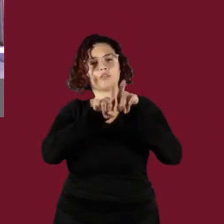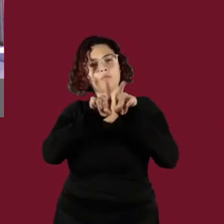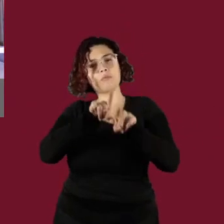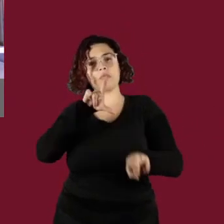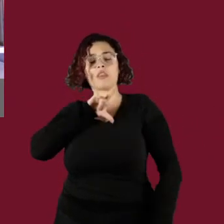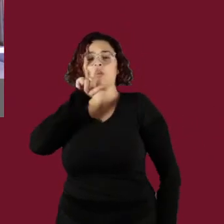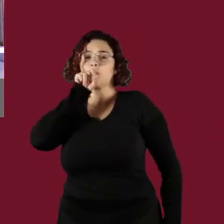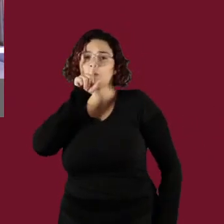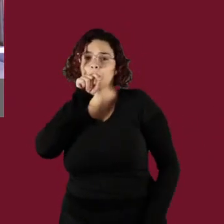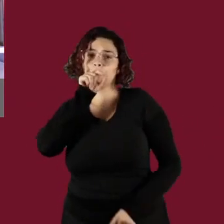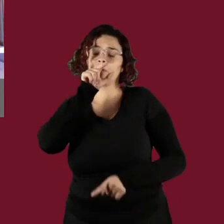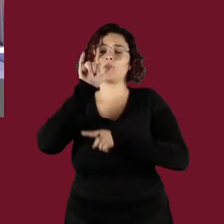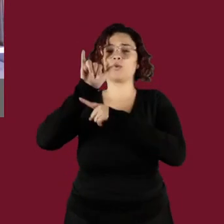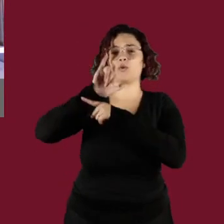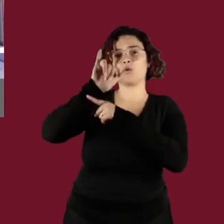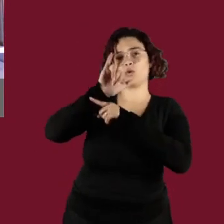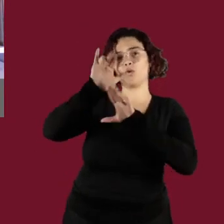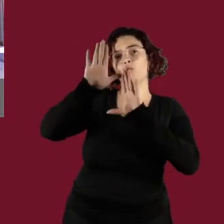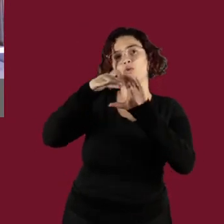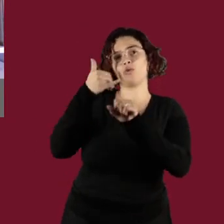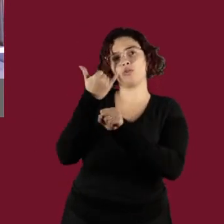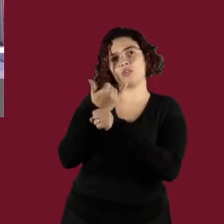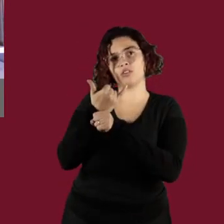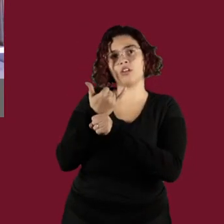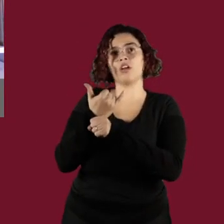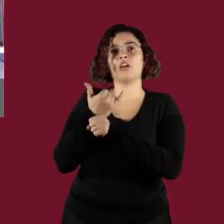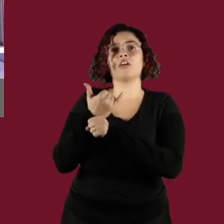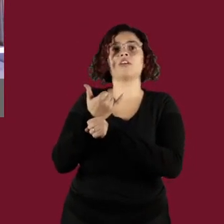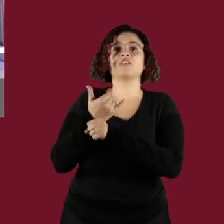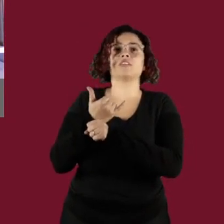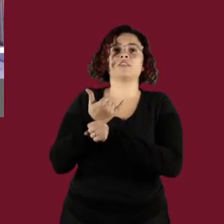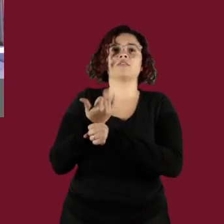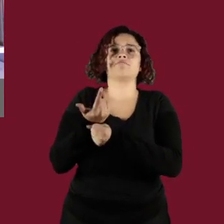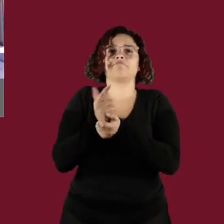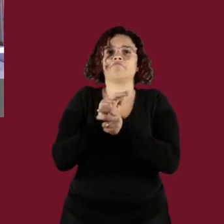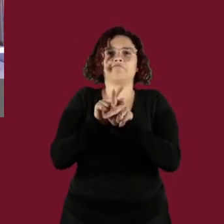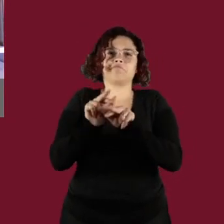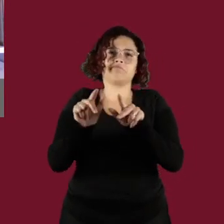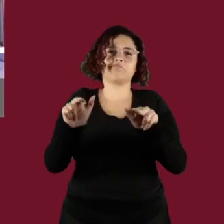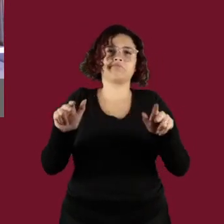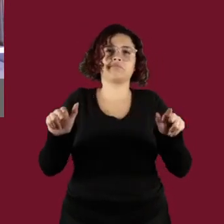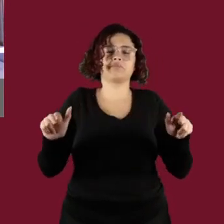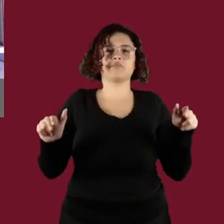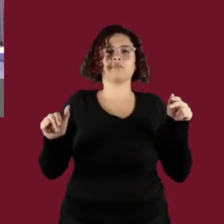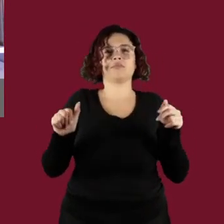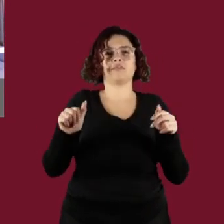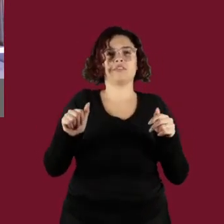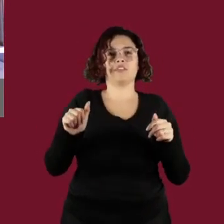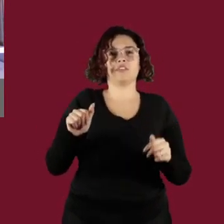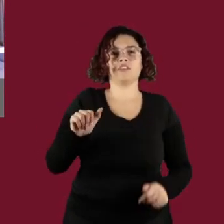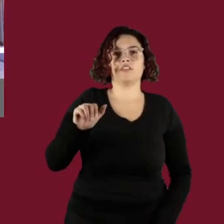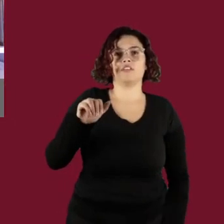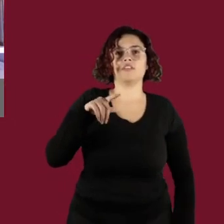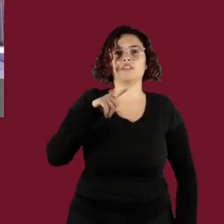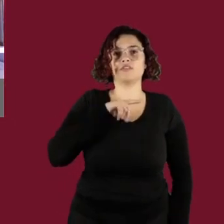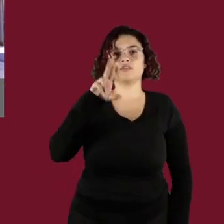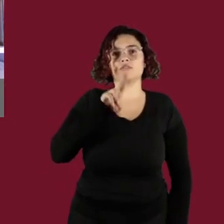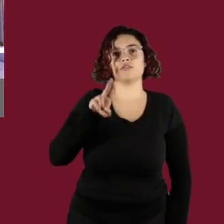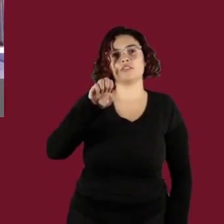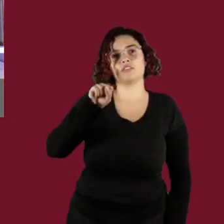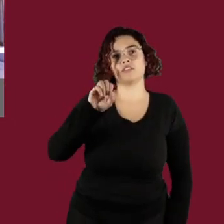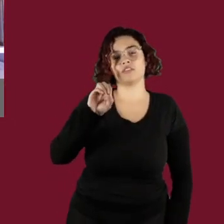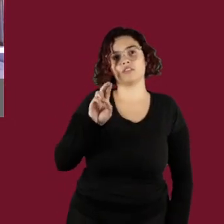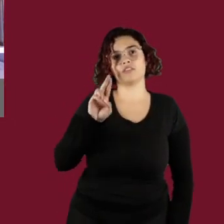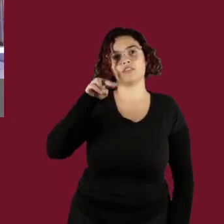YouTube, não é verdade, temos o SoundCloud, não é? Para nós é importante porque temos um grande grupo de parceiros que usa o som.